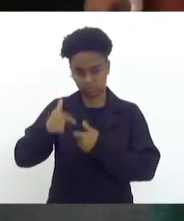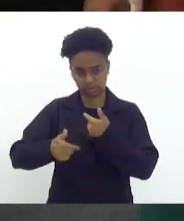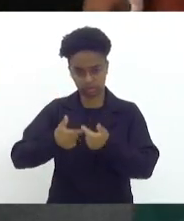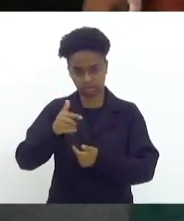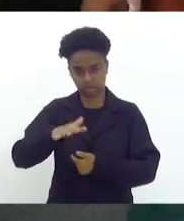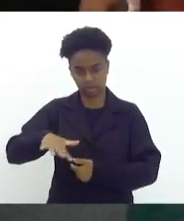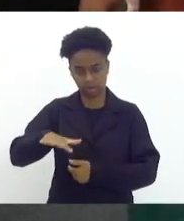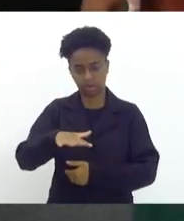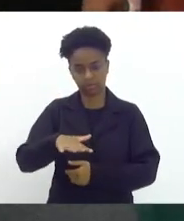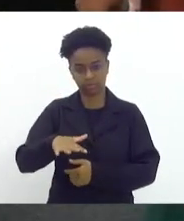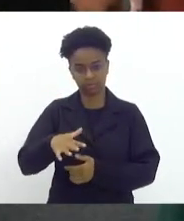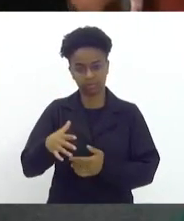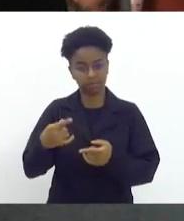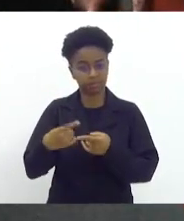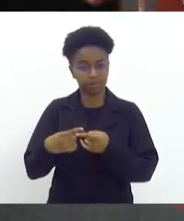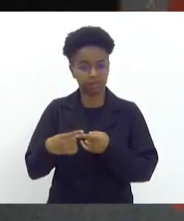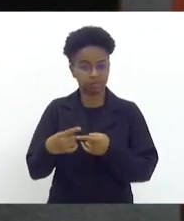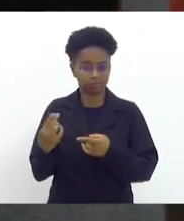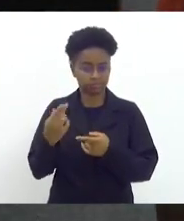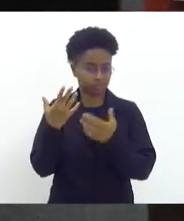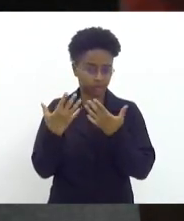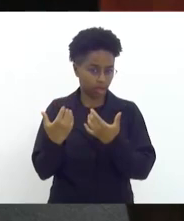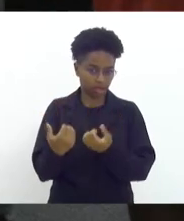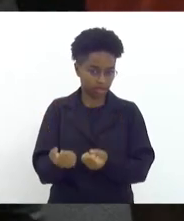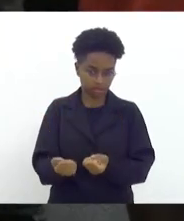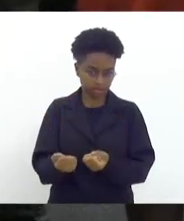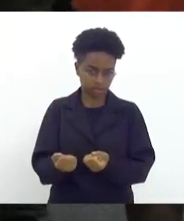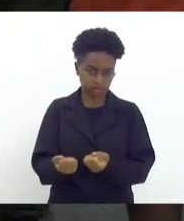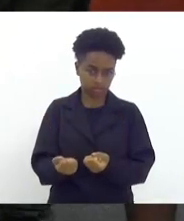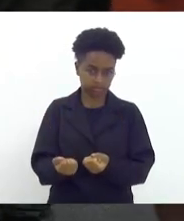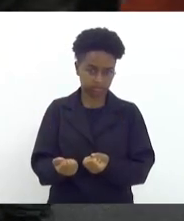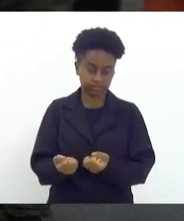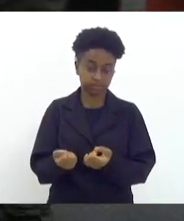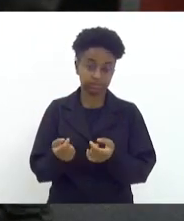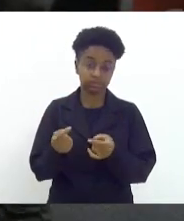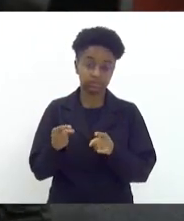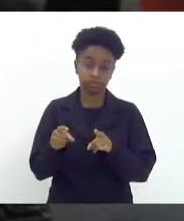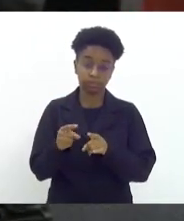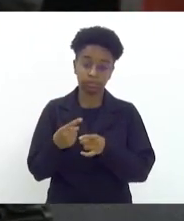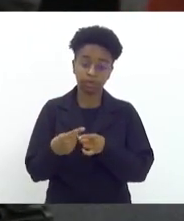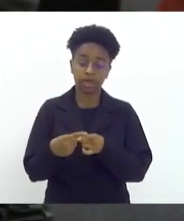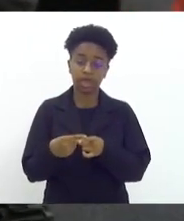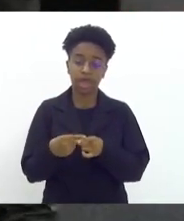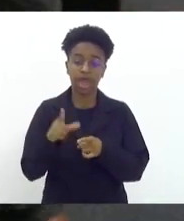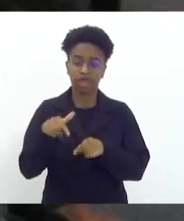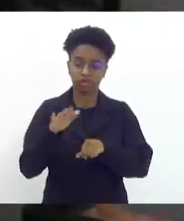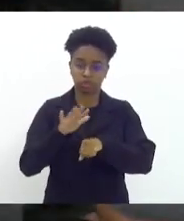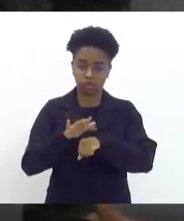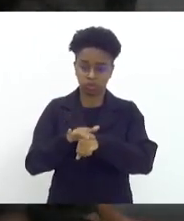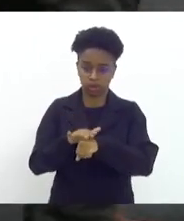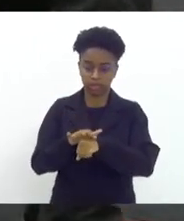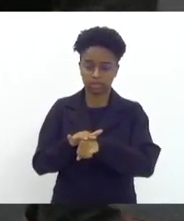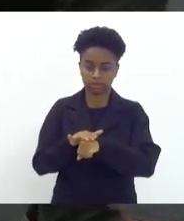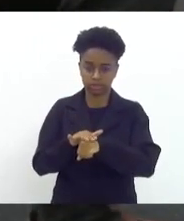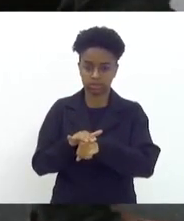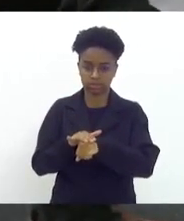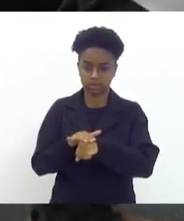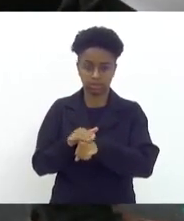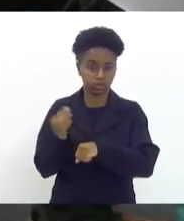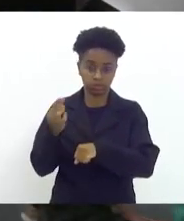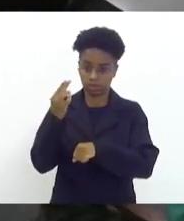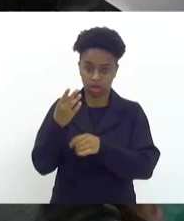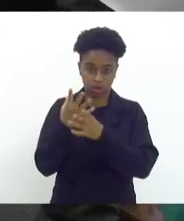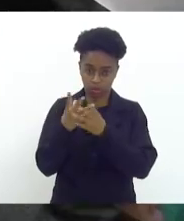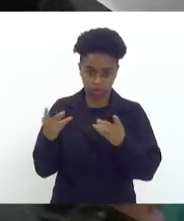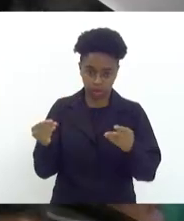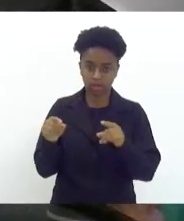era admitido-se que é e é uma doença não sei se vocês sabem é uma doença incurável